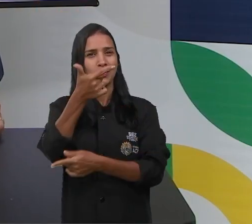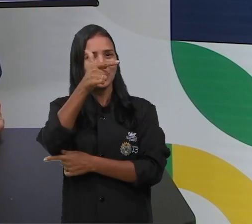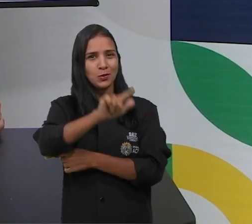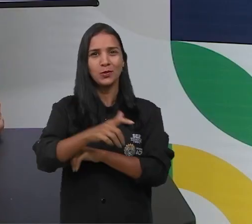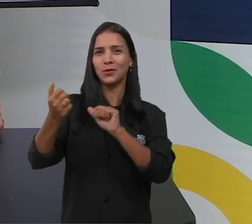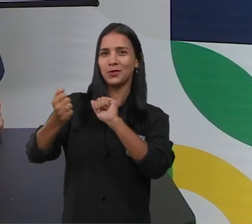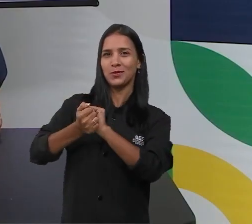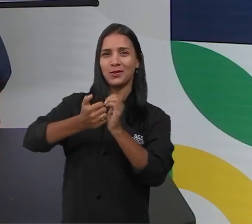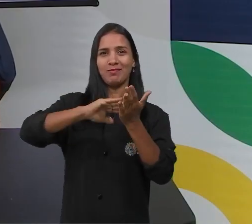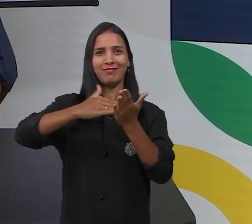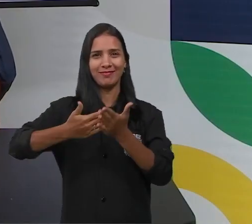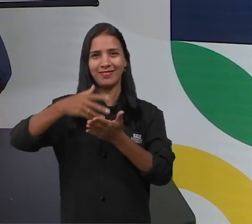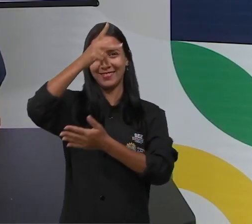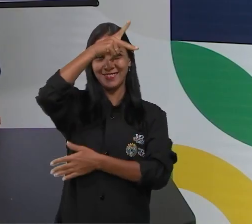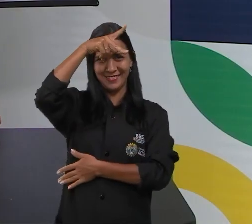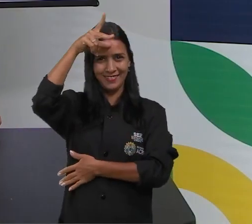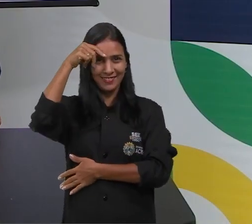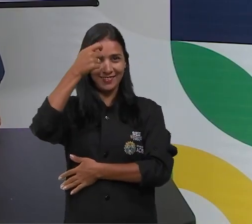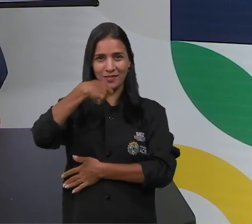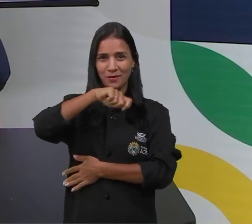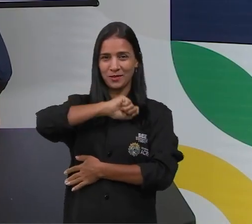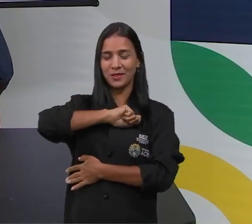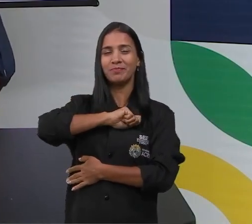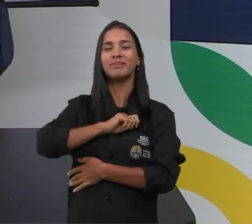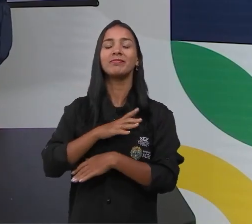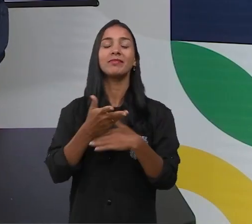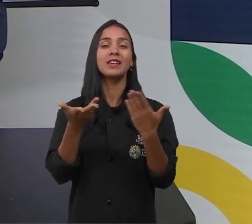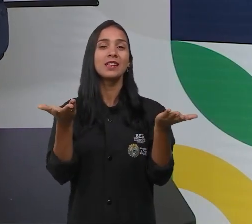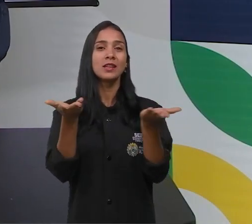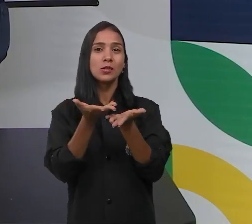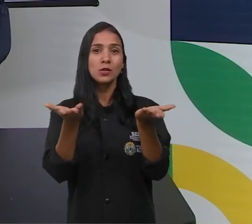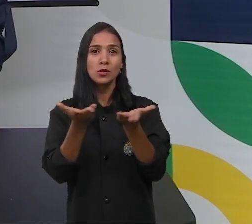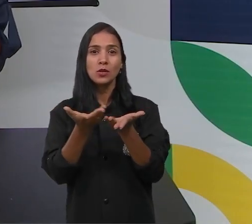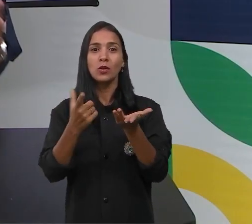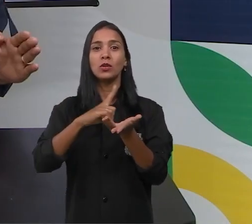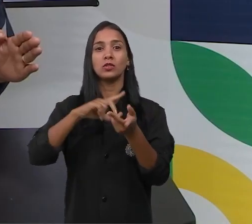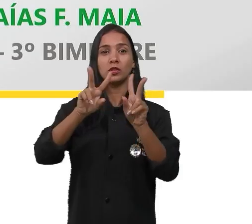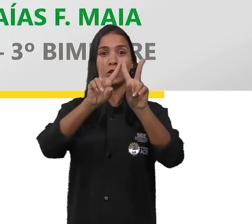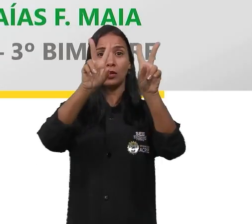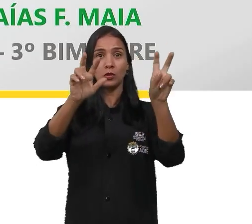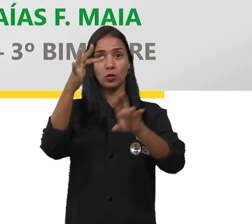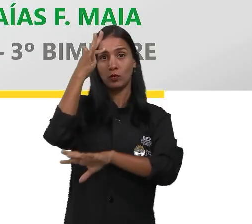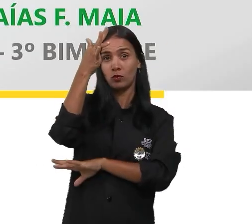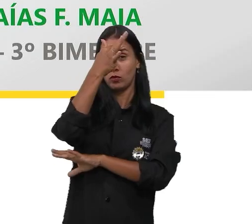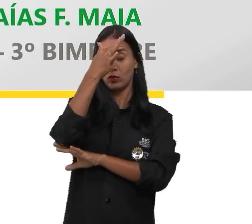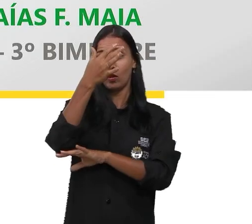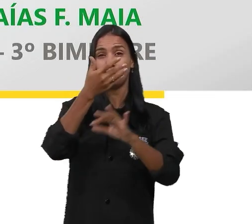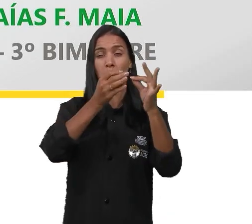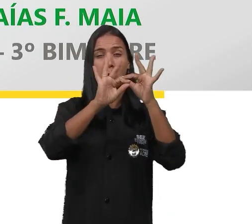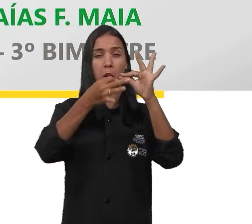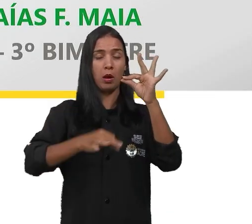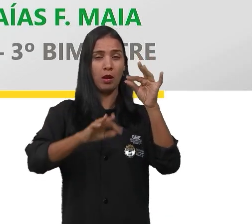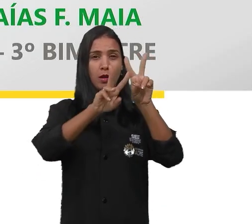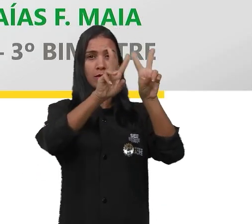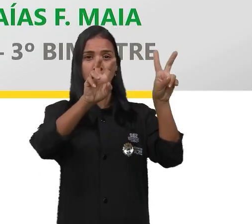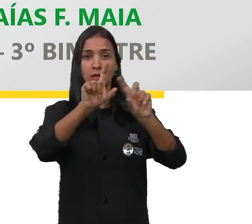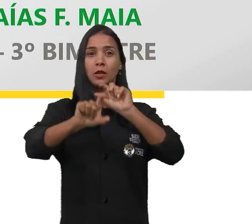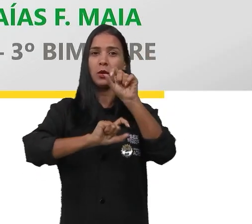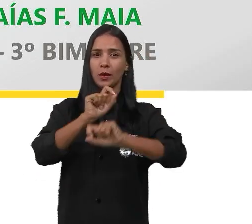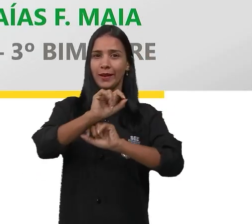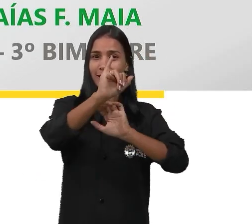E hoje nós vamos tratar de um assunto filosófico que tem um título enorme: Identidade